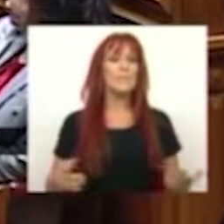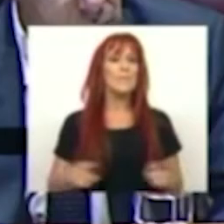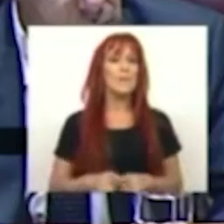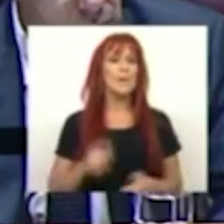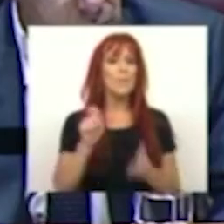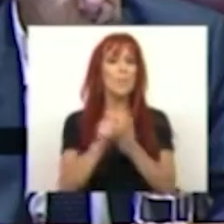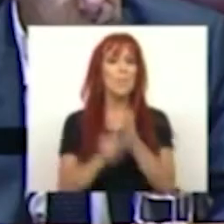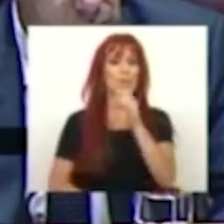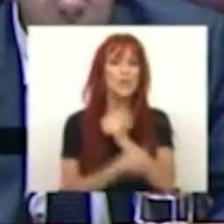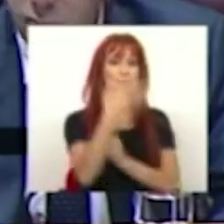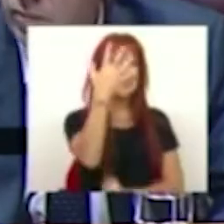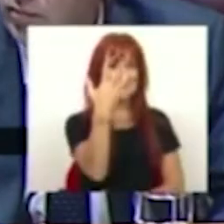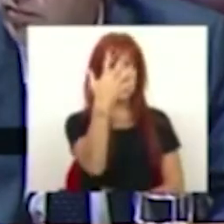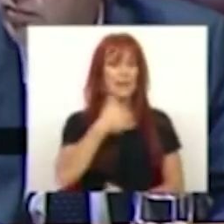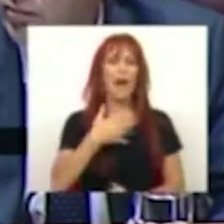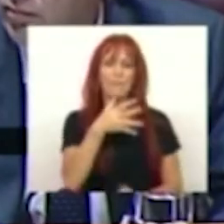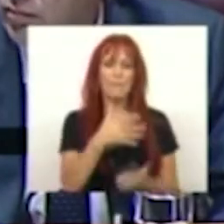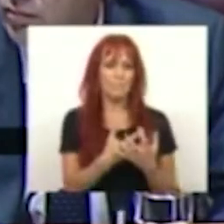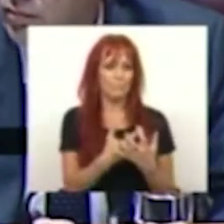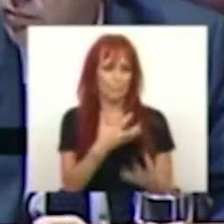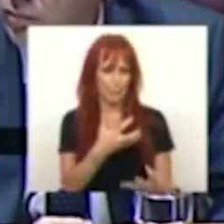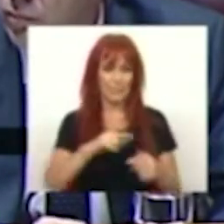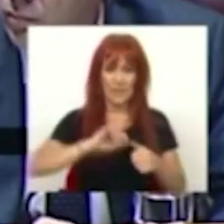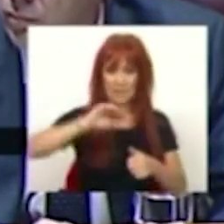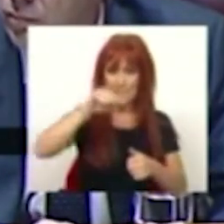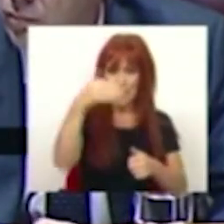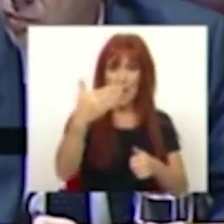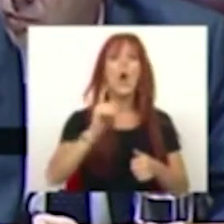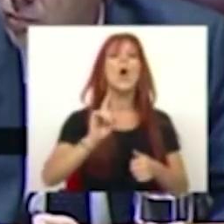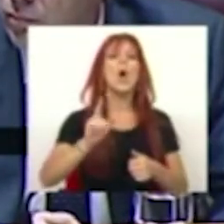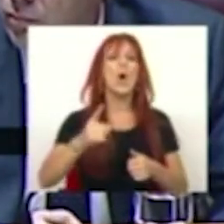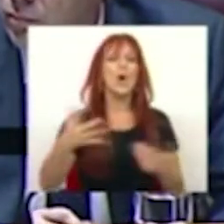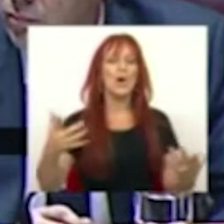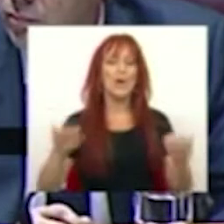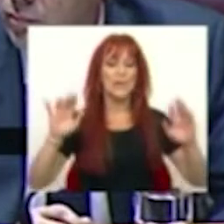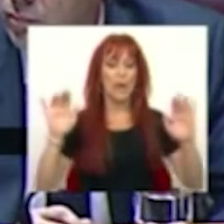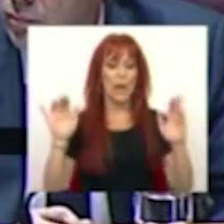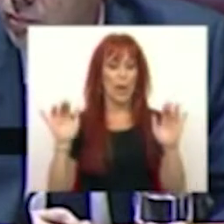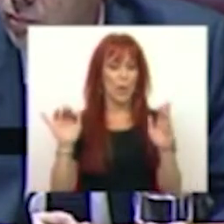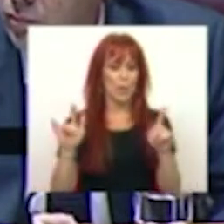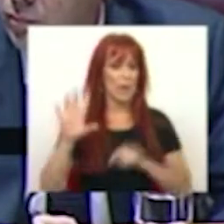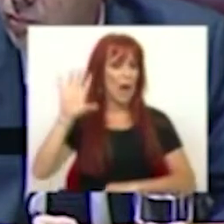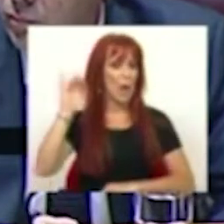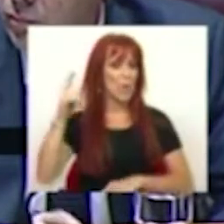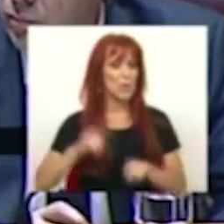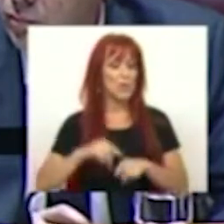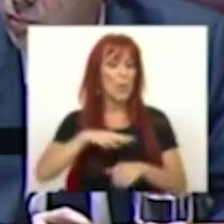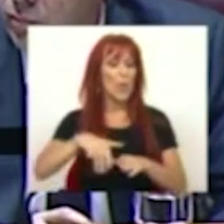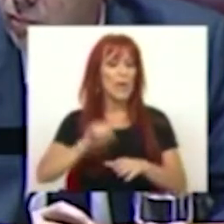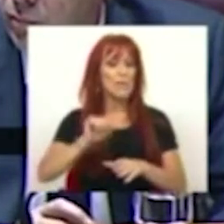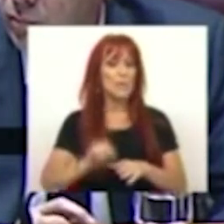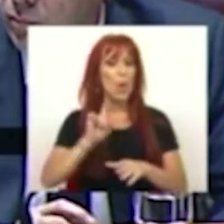há 5 pontos que eu gostaria de destacar. Em primeiro lugar, esta redução ocorre num